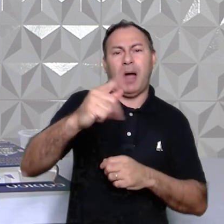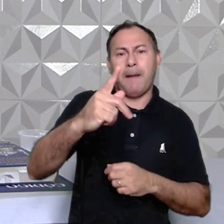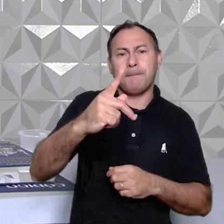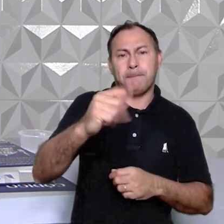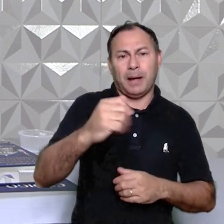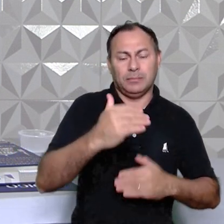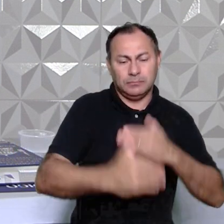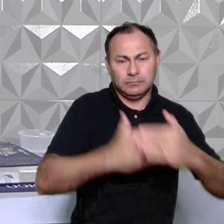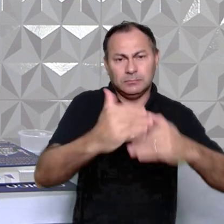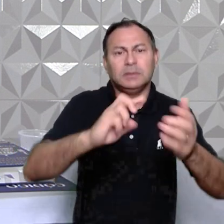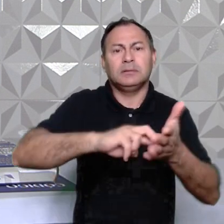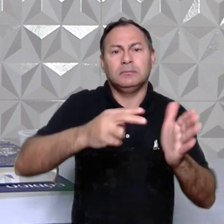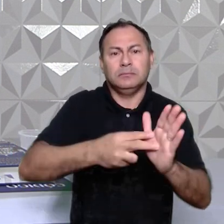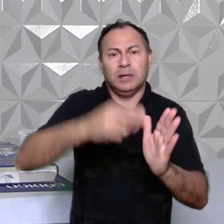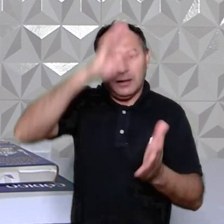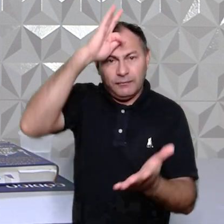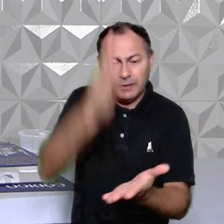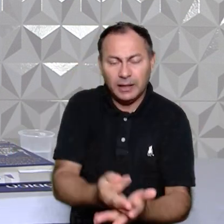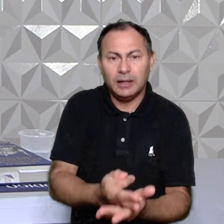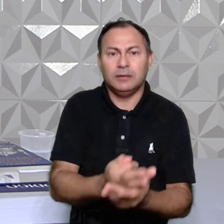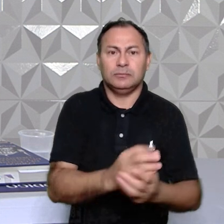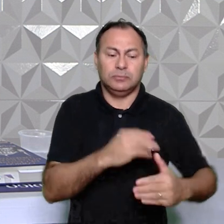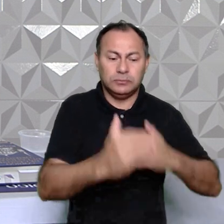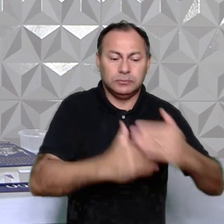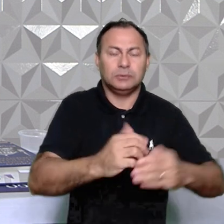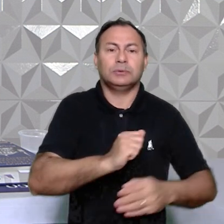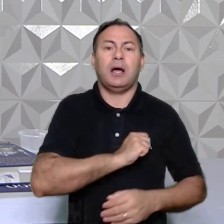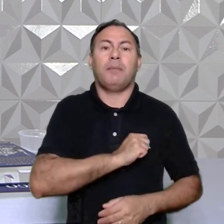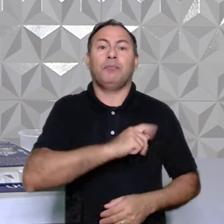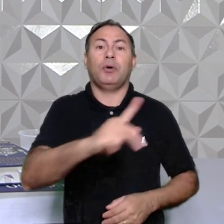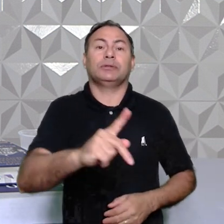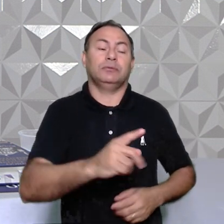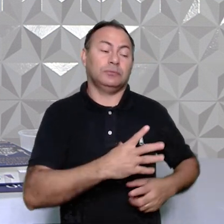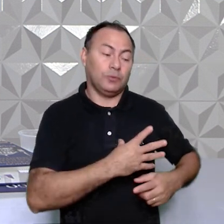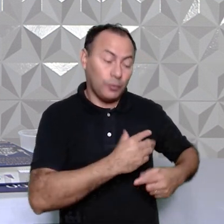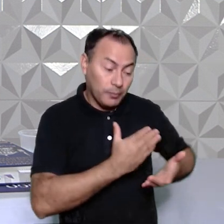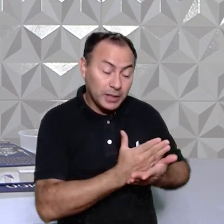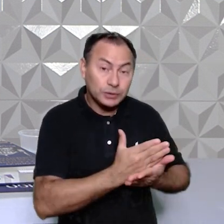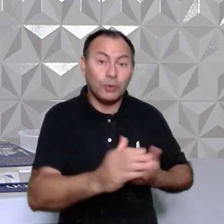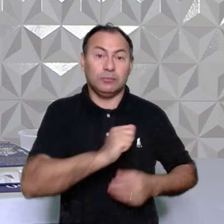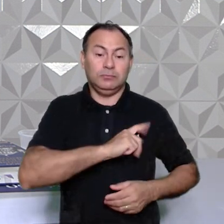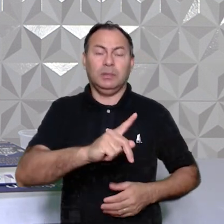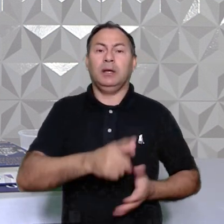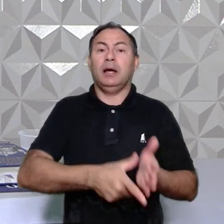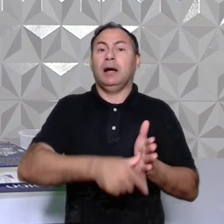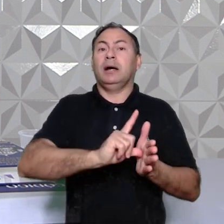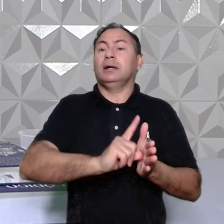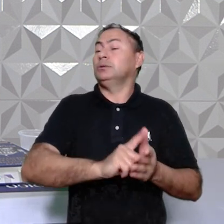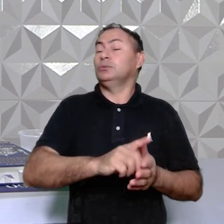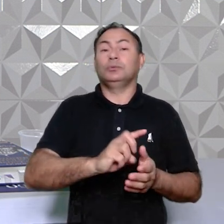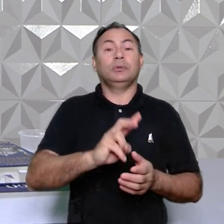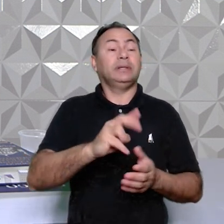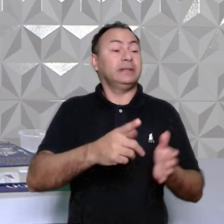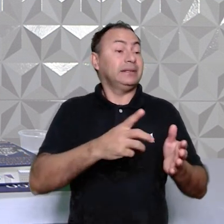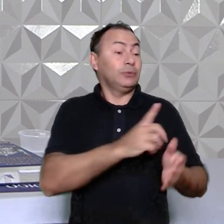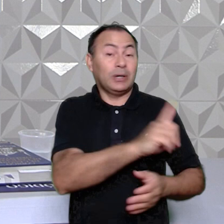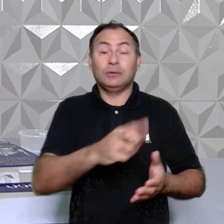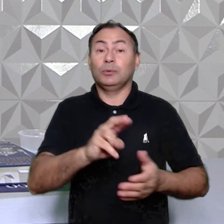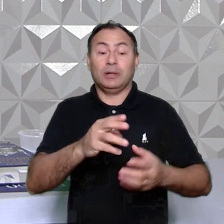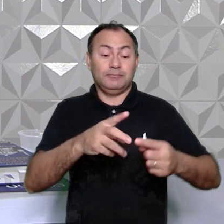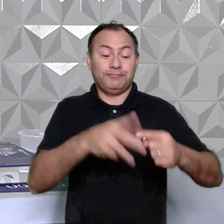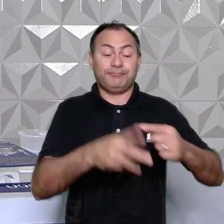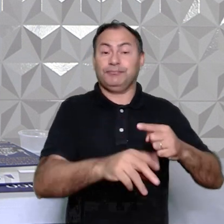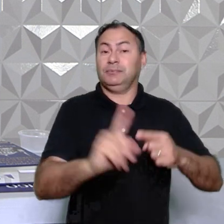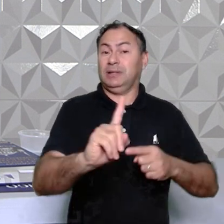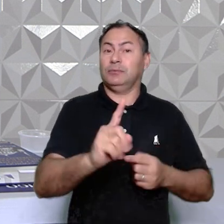significa que é uma fé recebida dos apóstolos. Não houve nunca interrupção, né? Então é uma